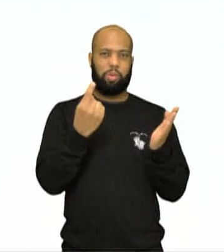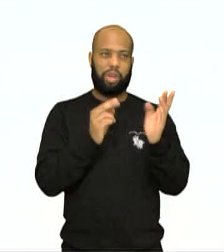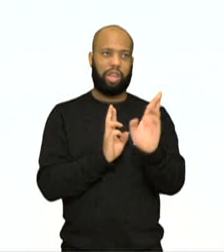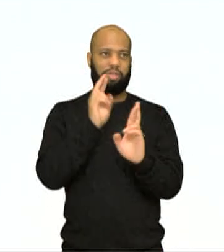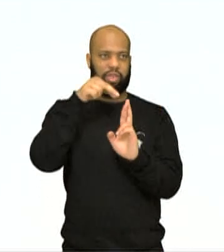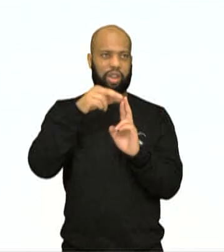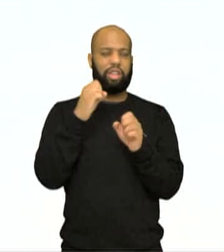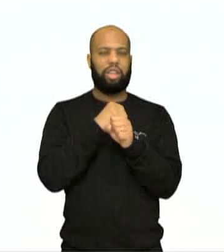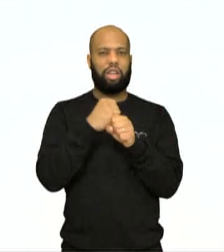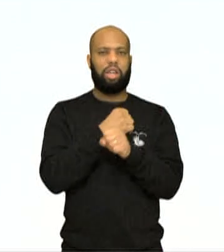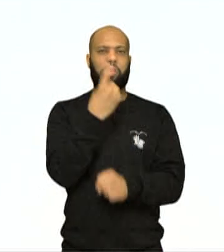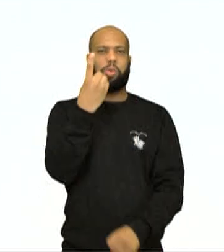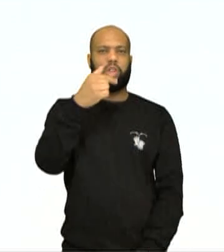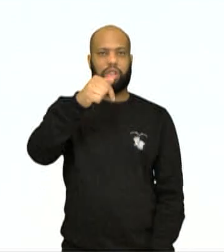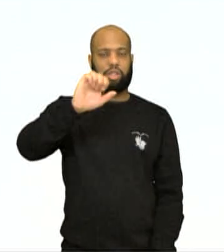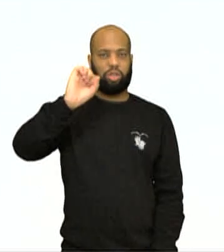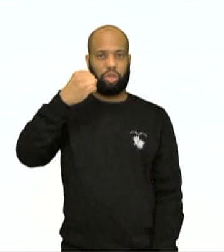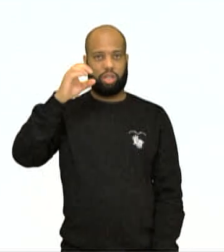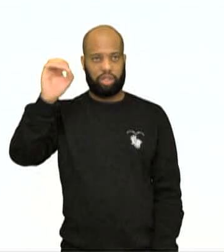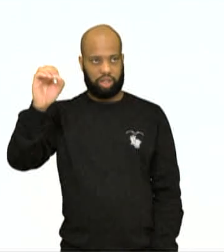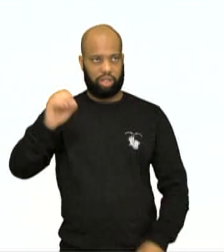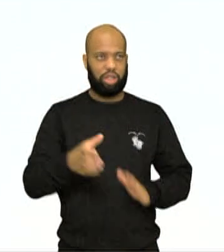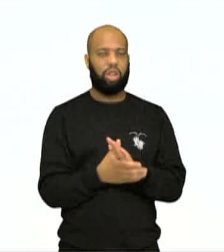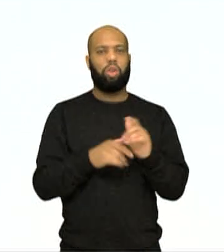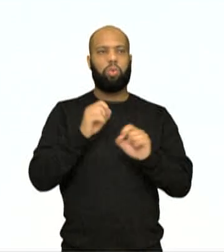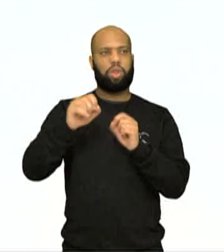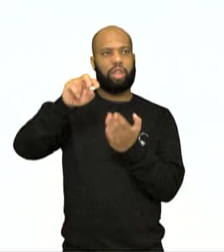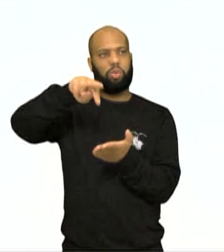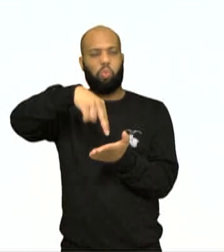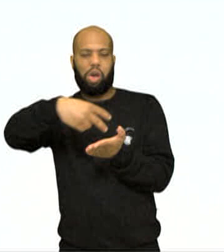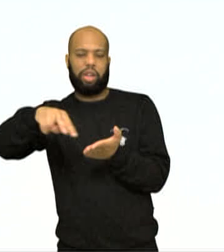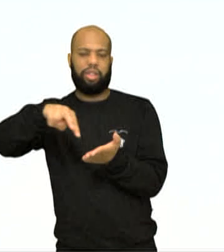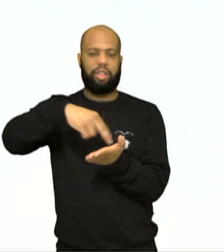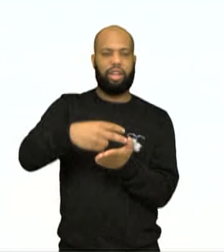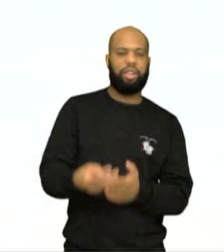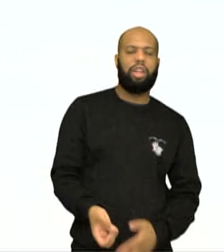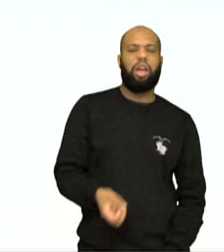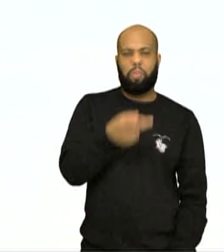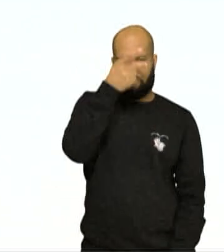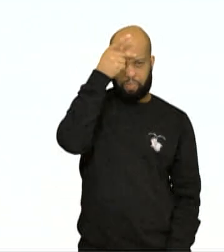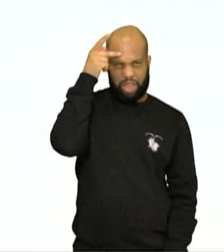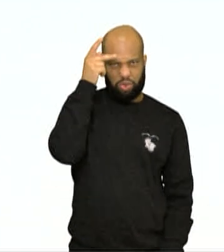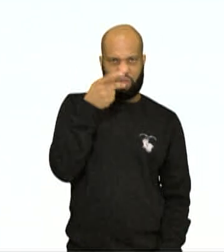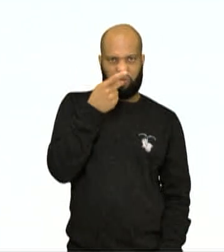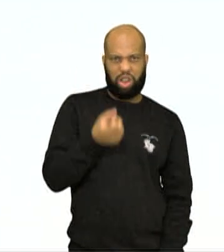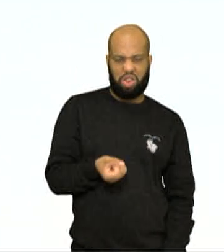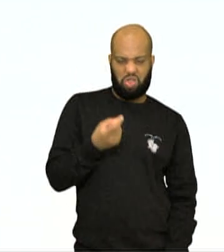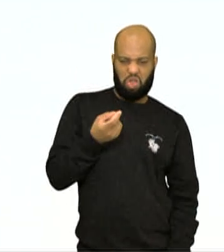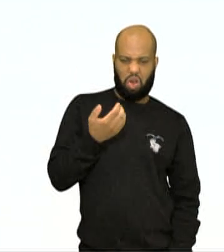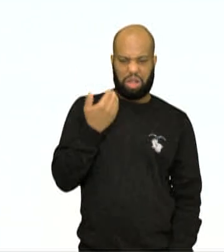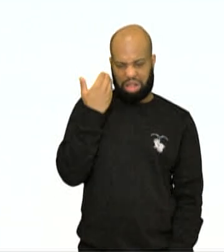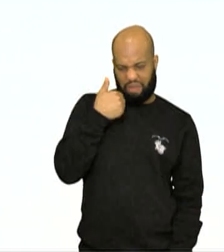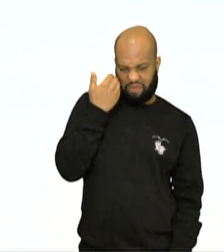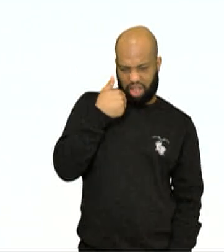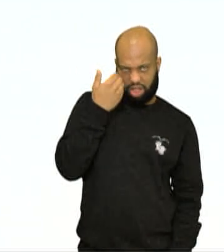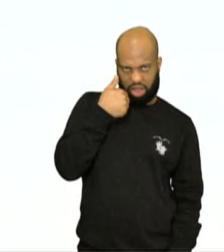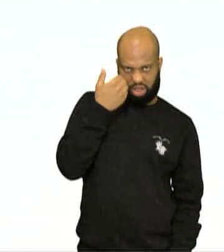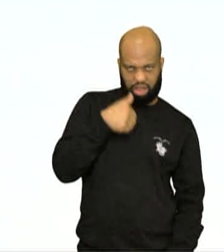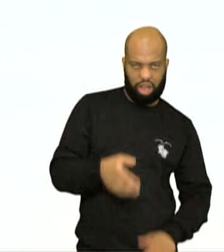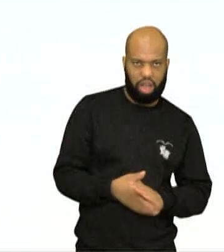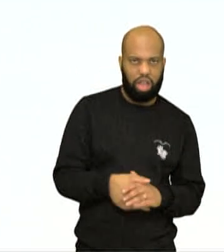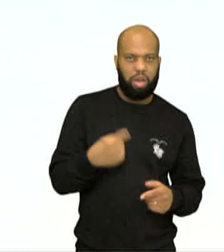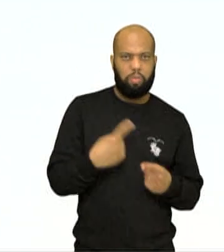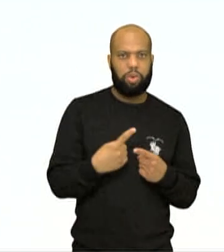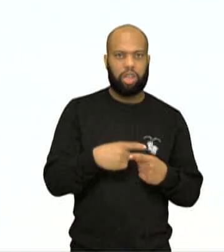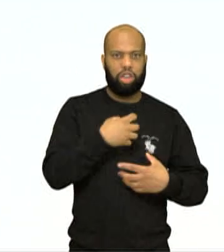de 1780, descreve como uma dança indecente, caracteriza-se pelo balançar alternado dos